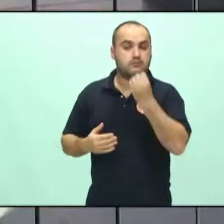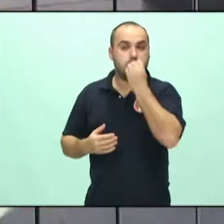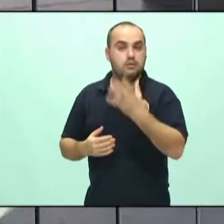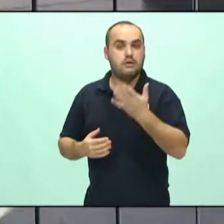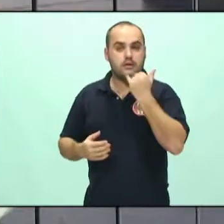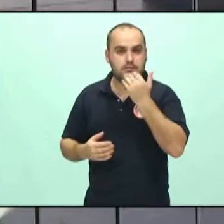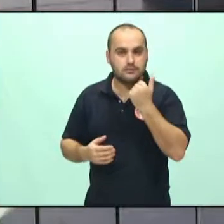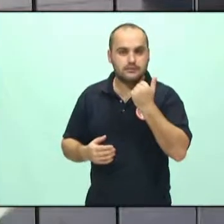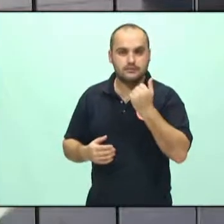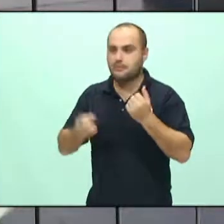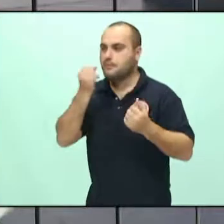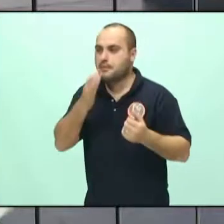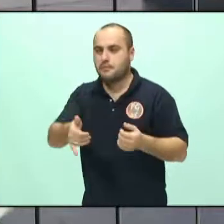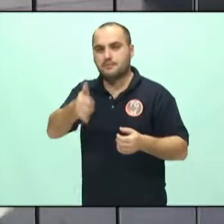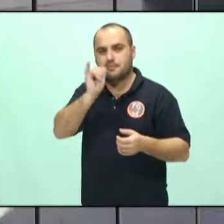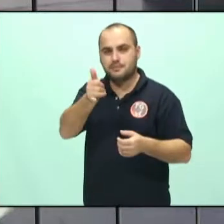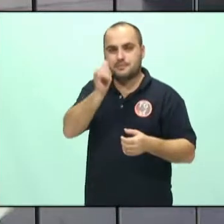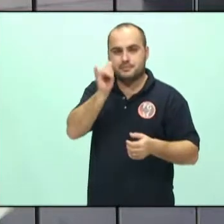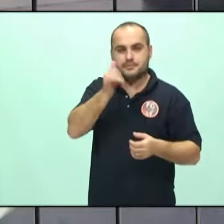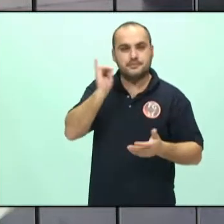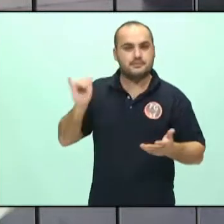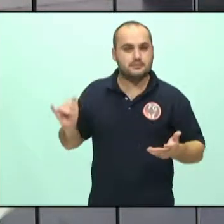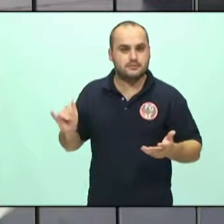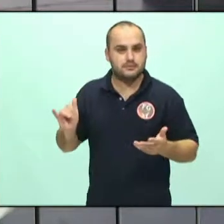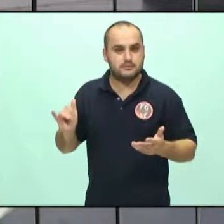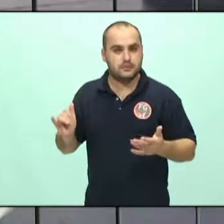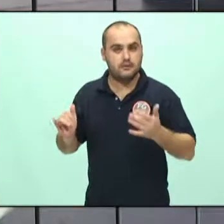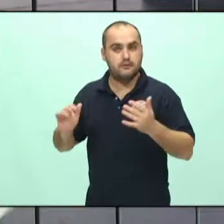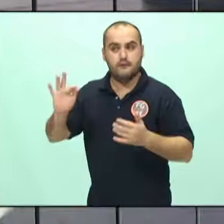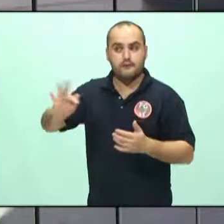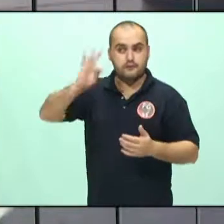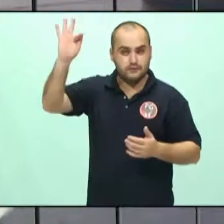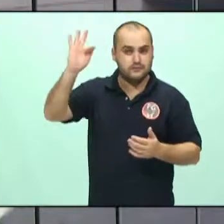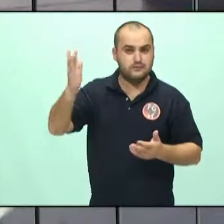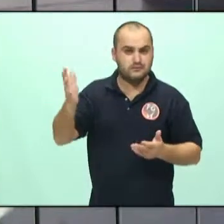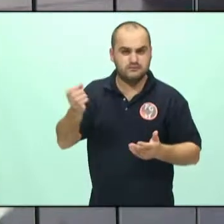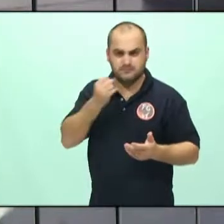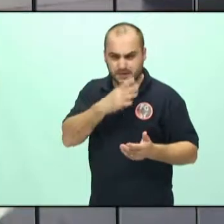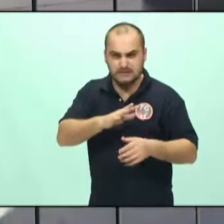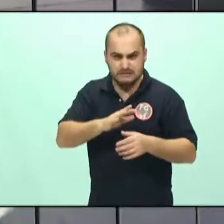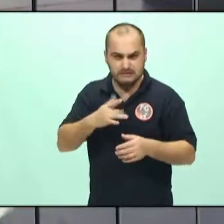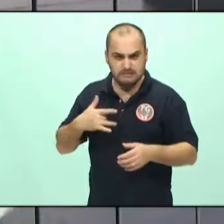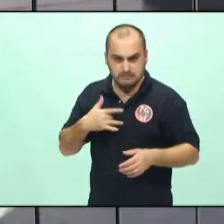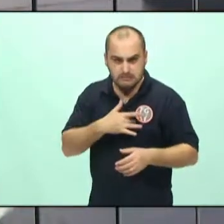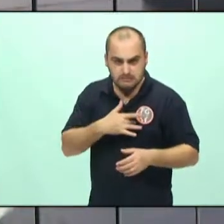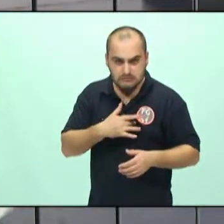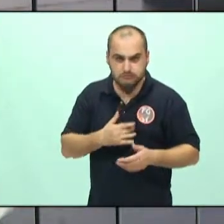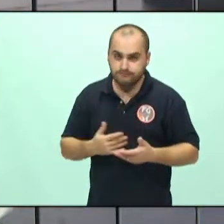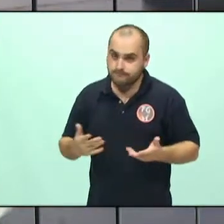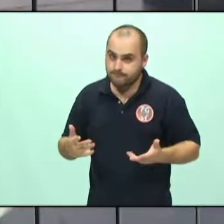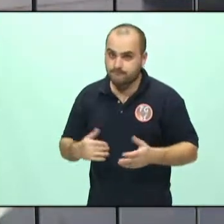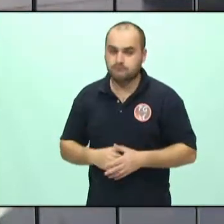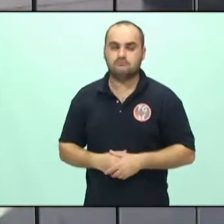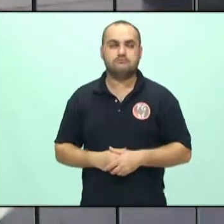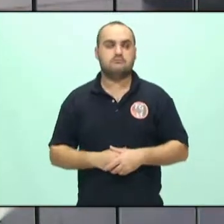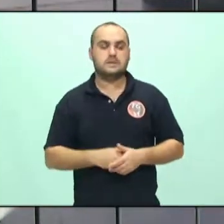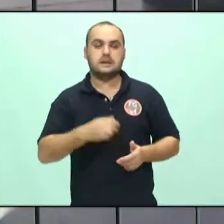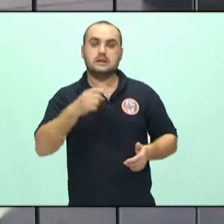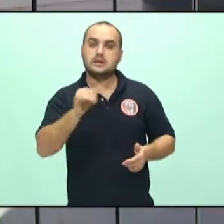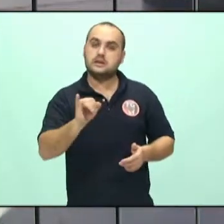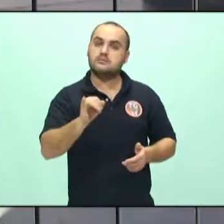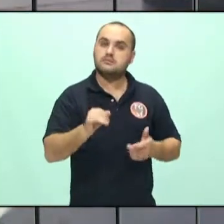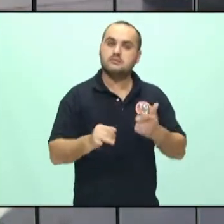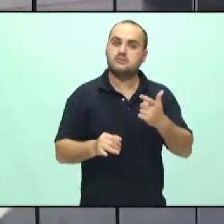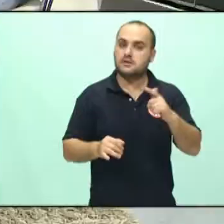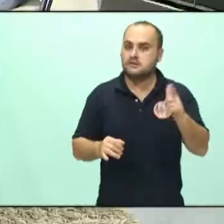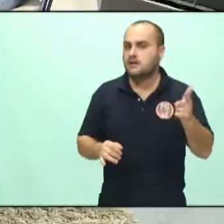e bons líquidos que você ingere, você não vai bem, né? E se tu não tiver a revisão, que é no caso o